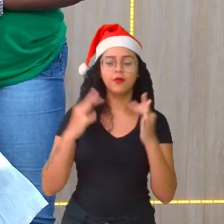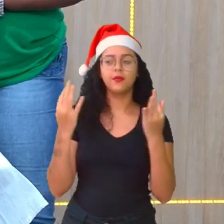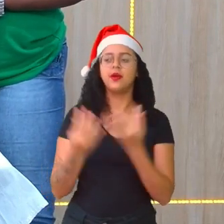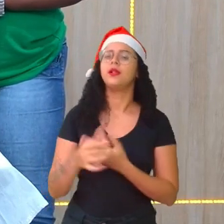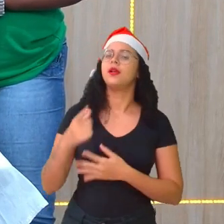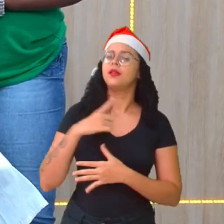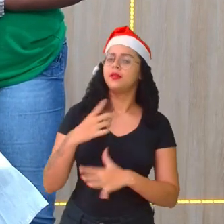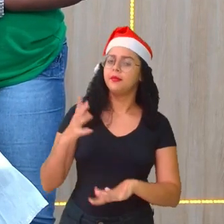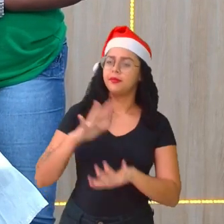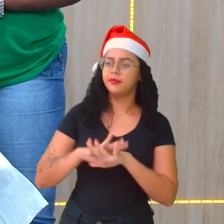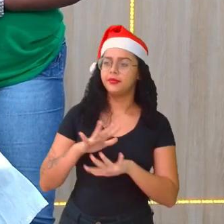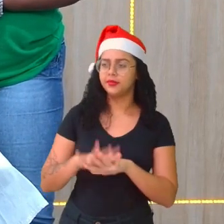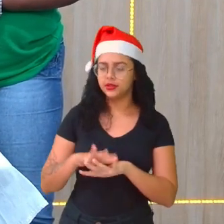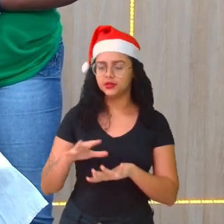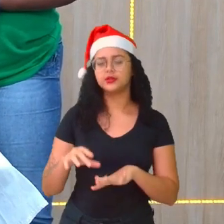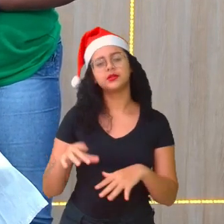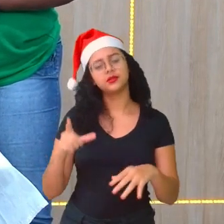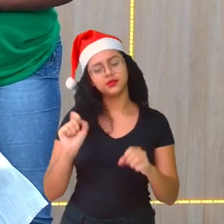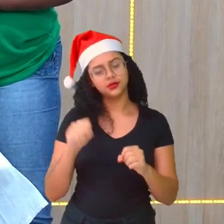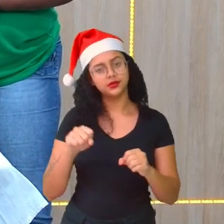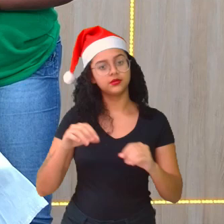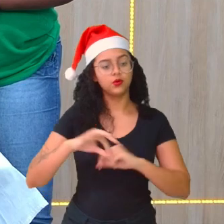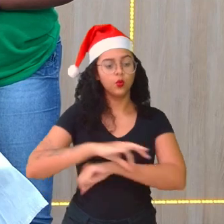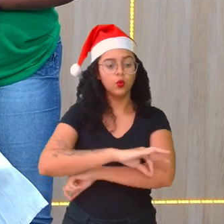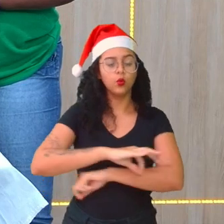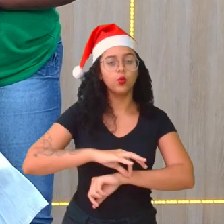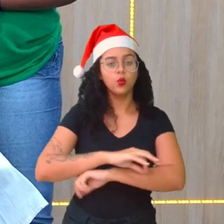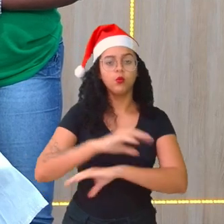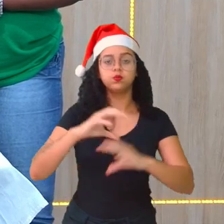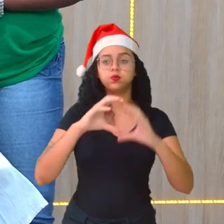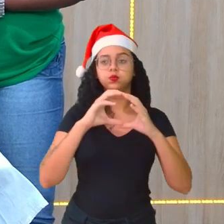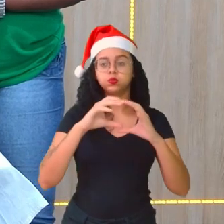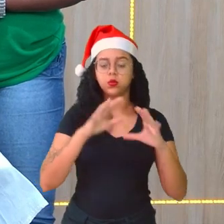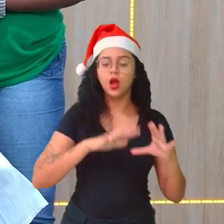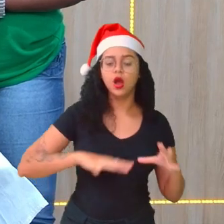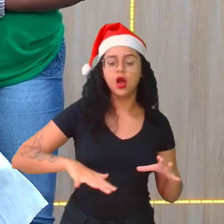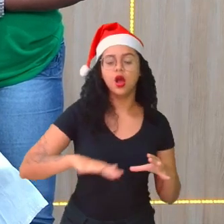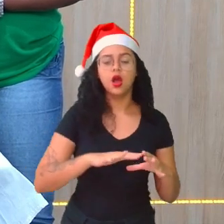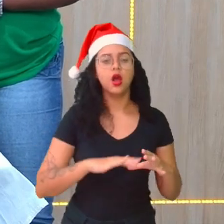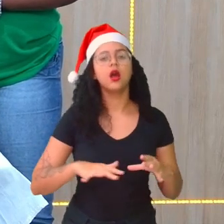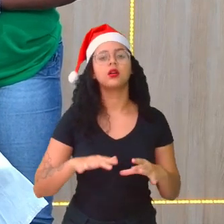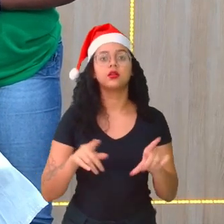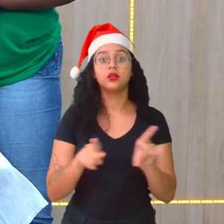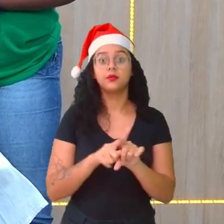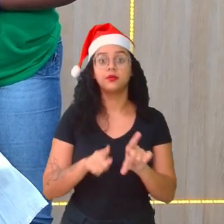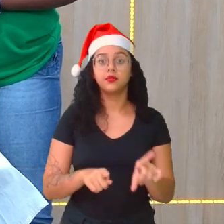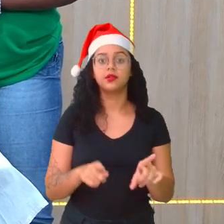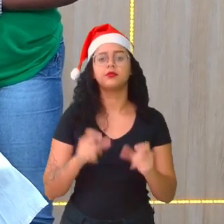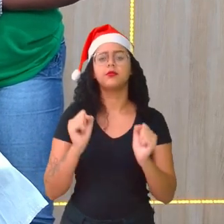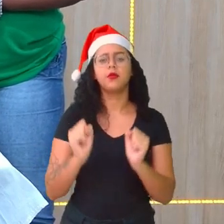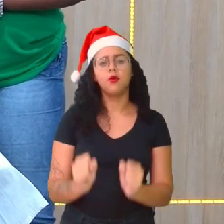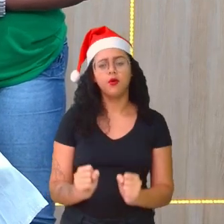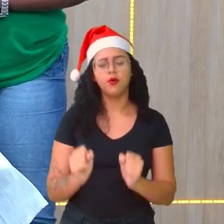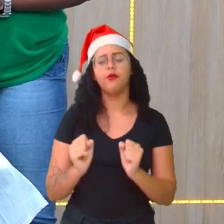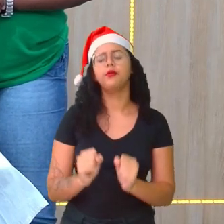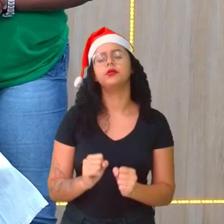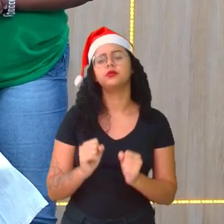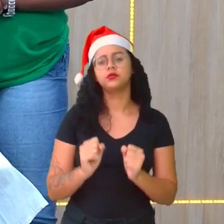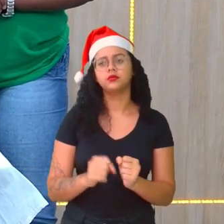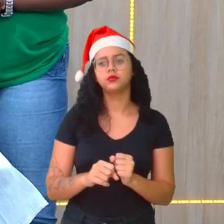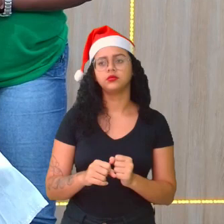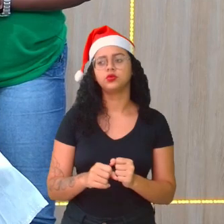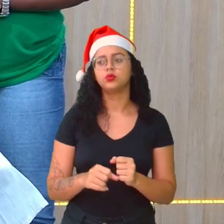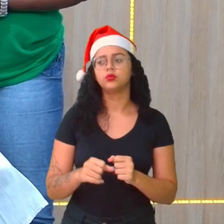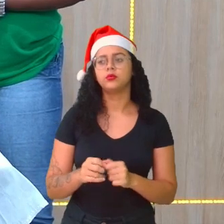matemática lá, sim. O comprimento da circunferência, a área do recheio específico. Você pode calcular a área daquele setor